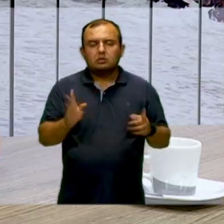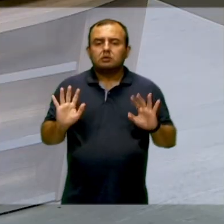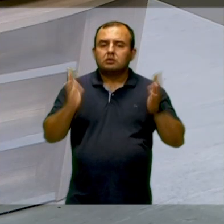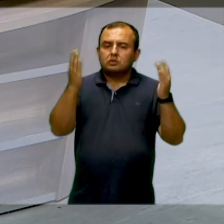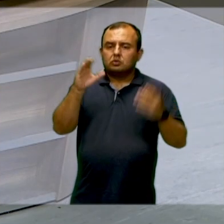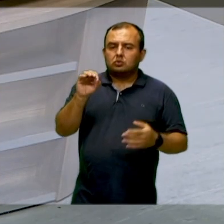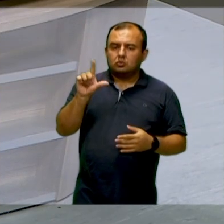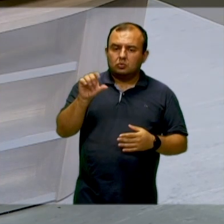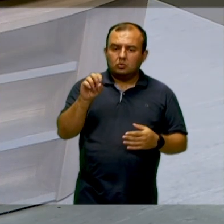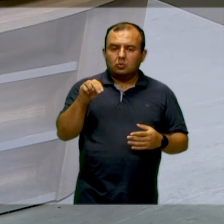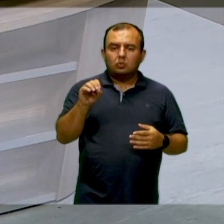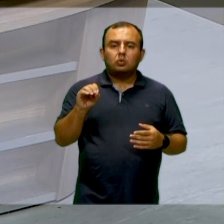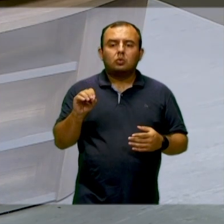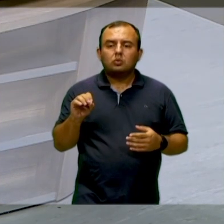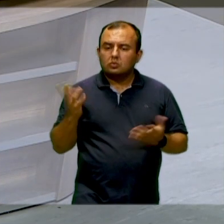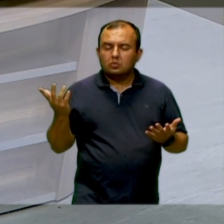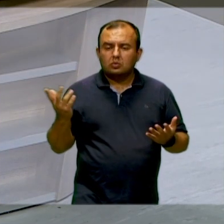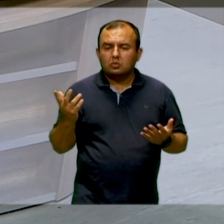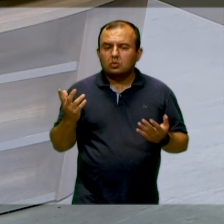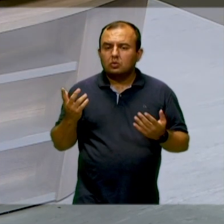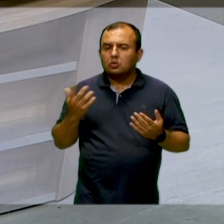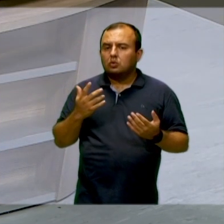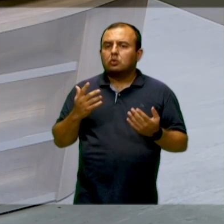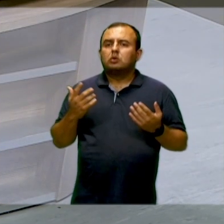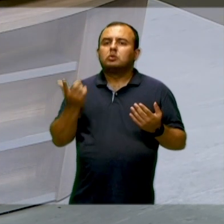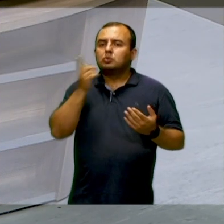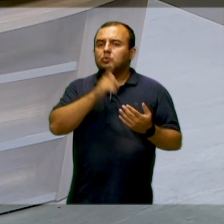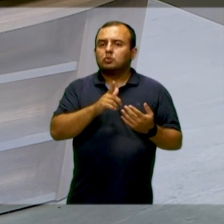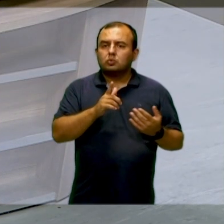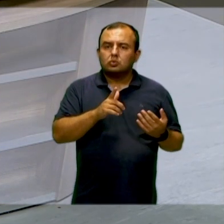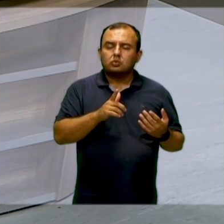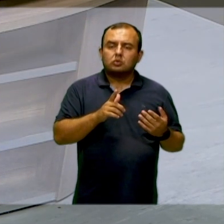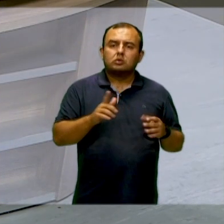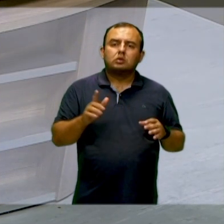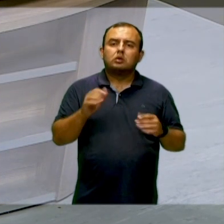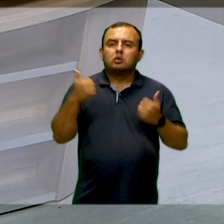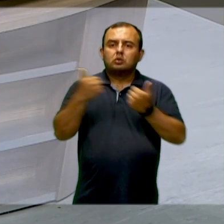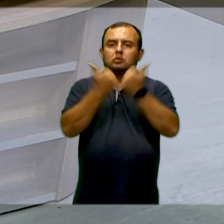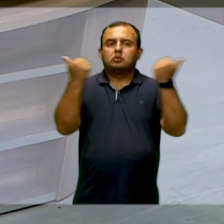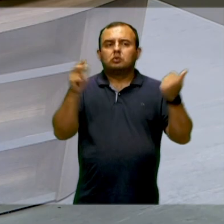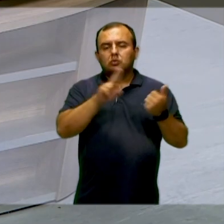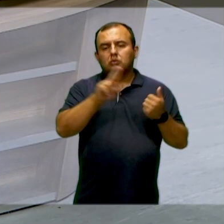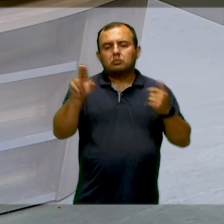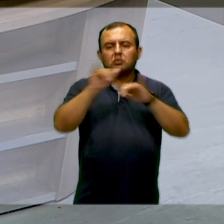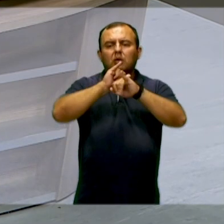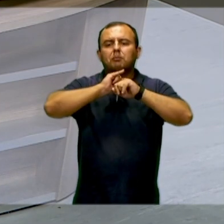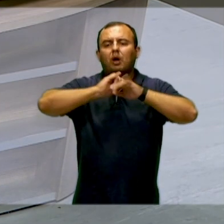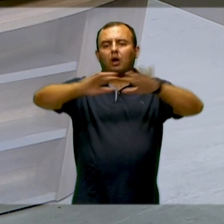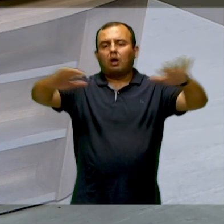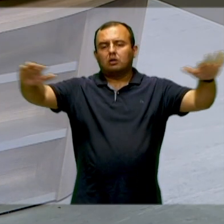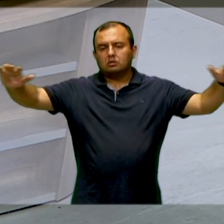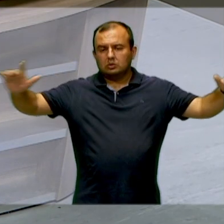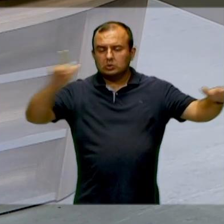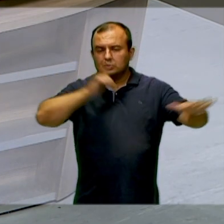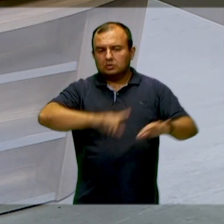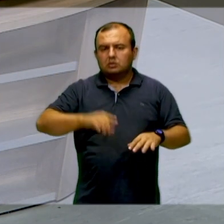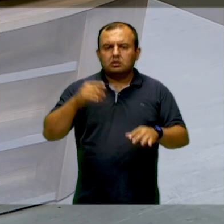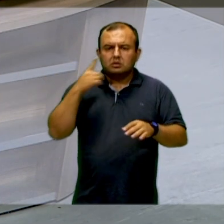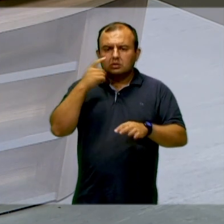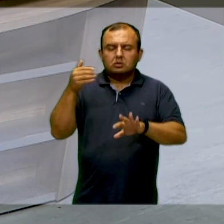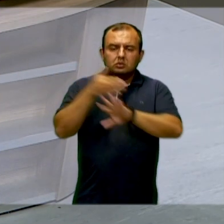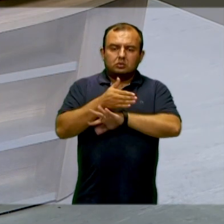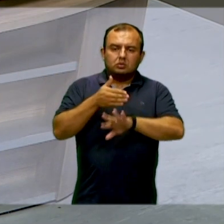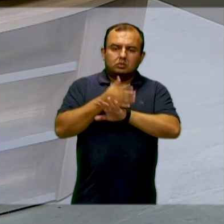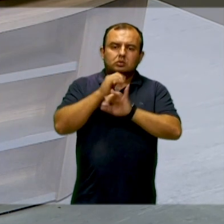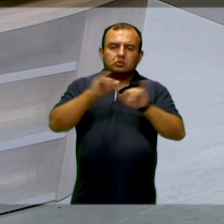Colô na final? Será que o público, a gente consegue levar o nome da marejada tão longe assim? Era interessante a gente participar de outros eventos